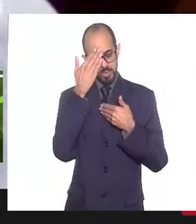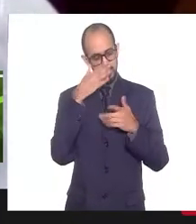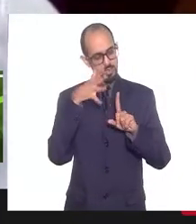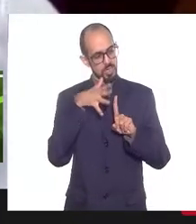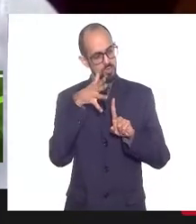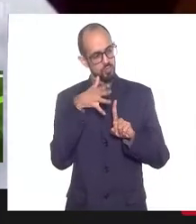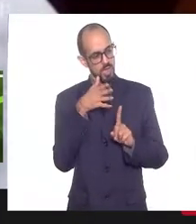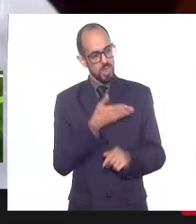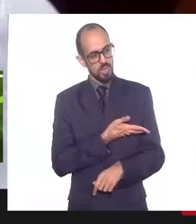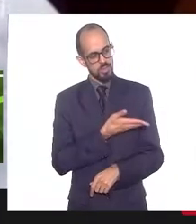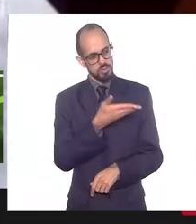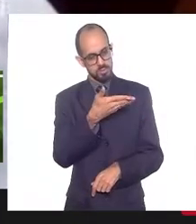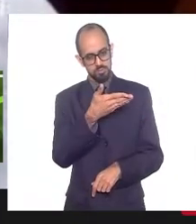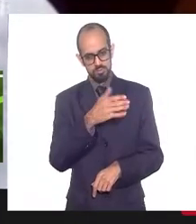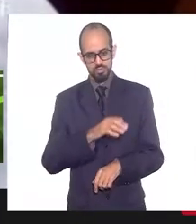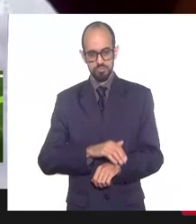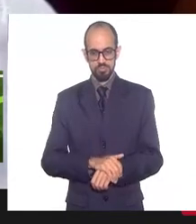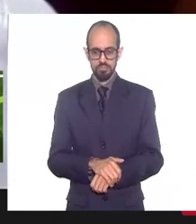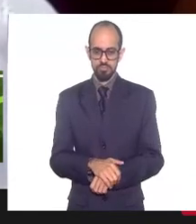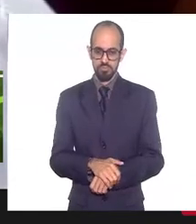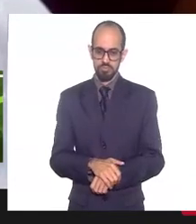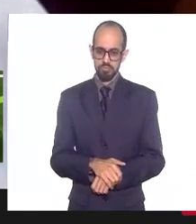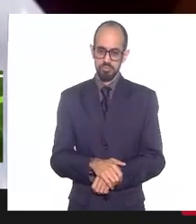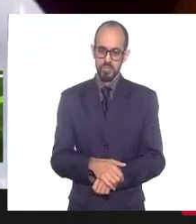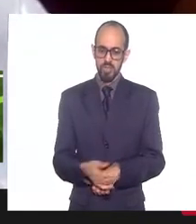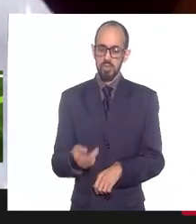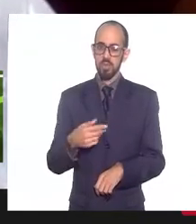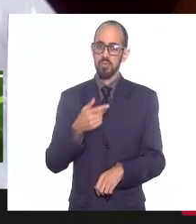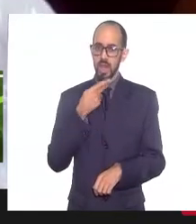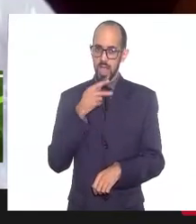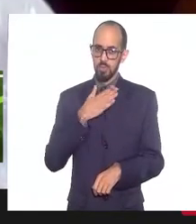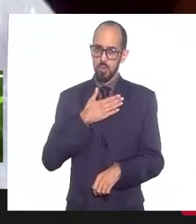que me citaram, né?